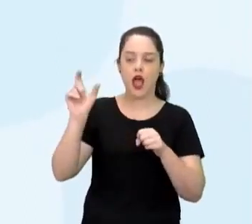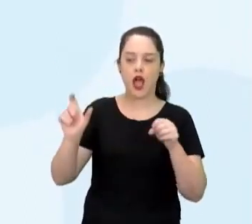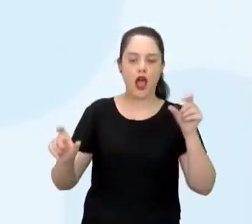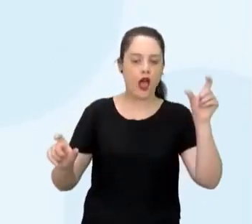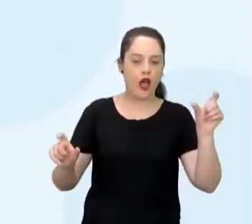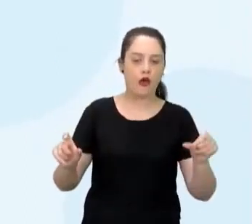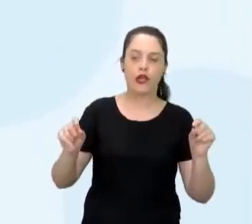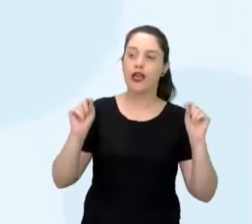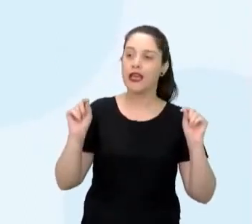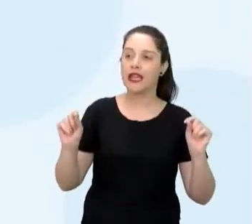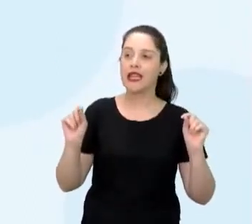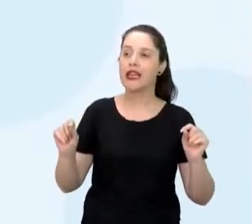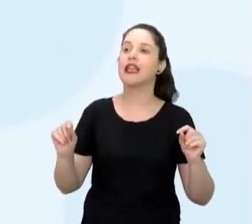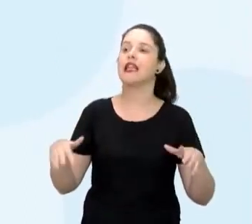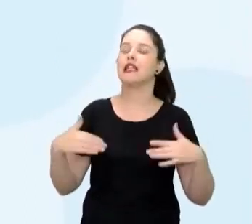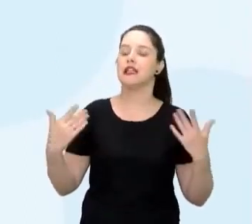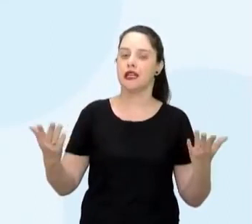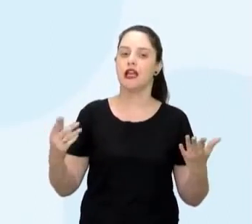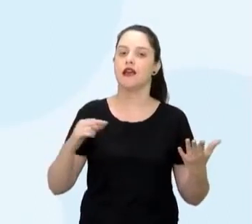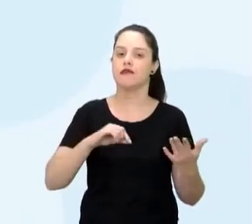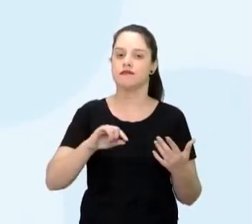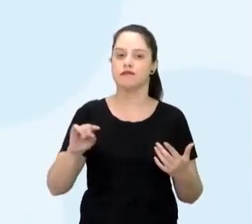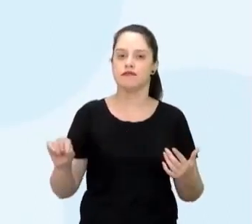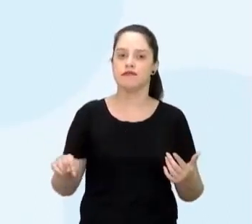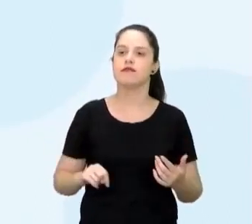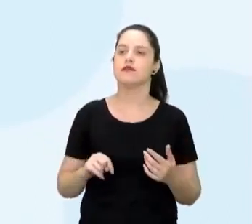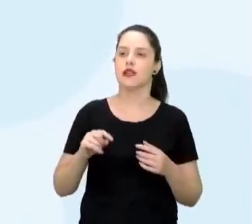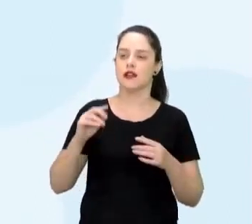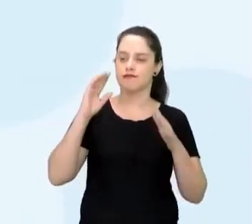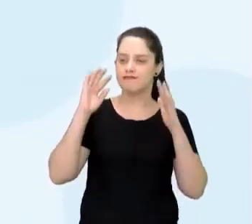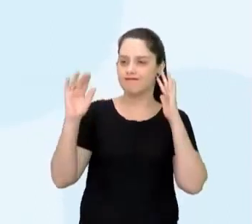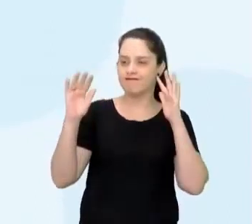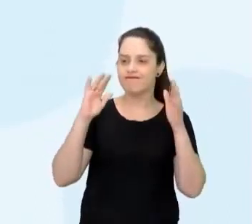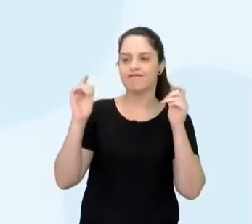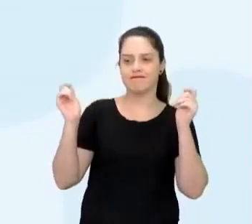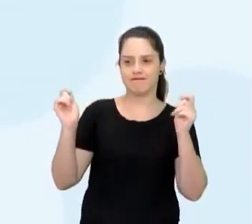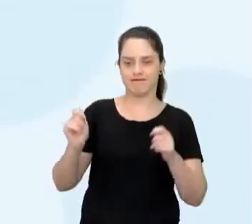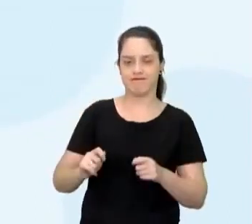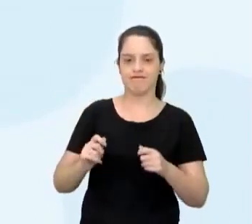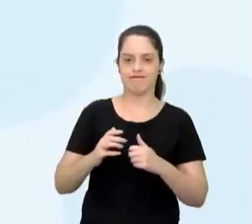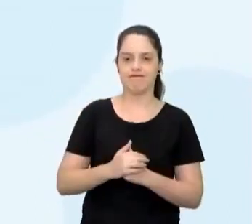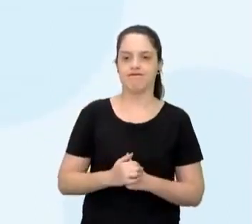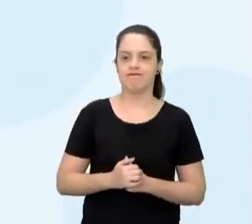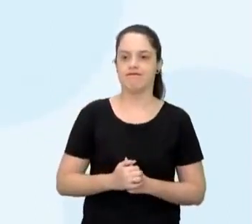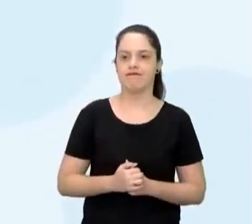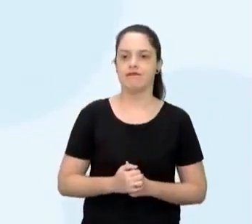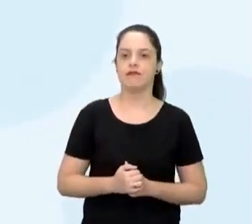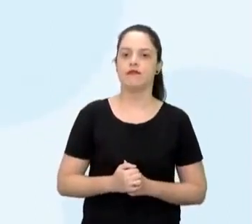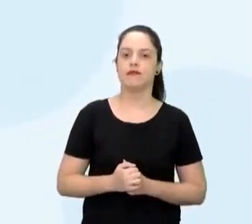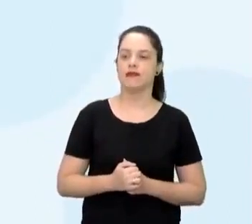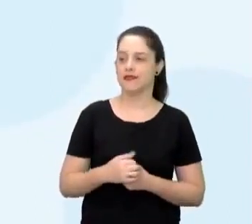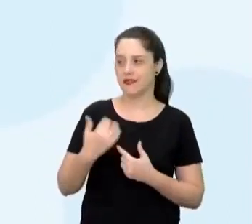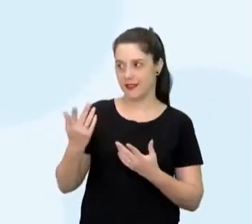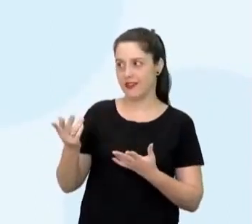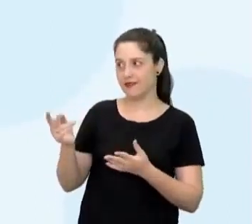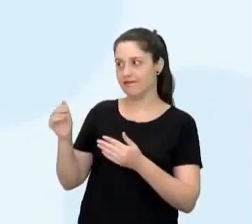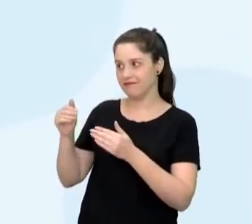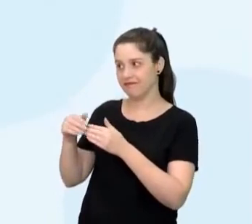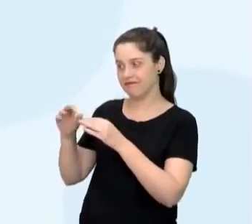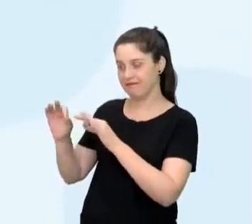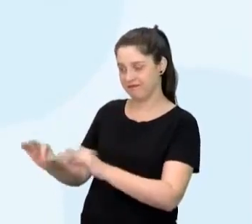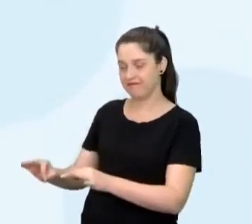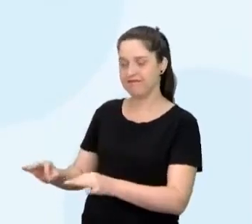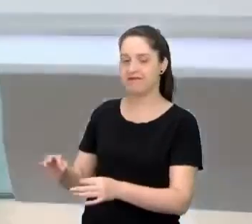intencional e planejado, né? Na hora que a gente está fazendo aí a pedagogia da presença. Acho que ficou muito claro esse primeiro princípio, né, Renan? Com certeza.